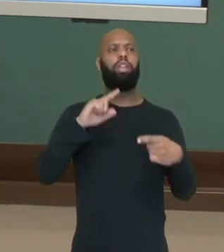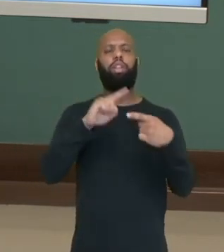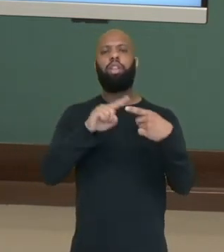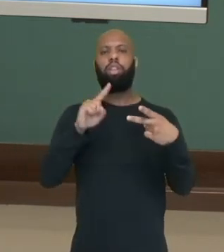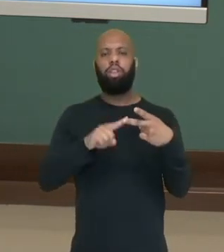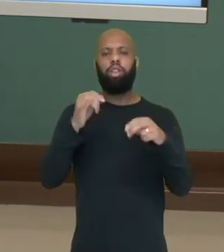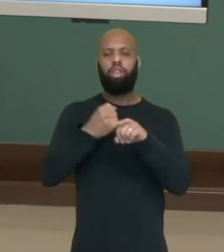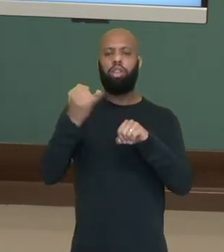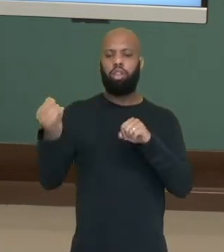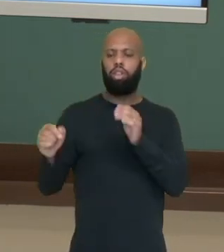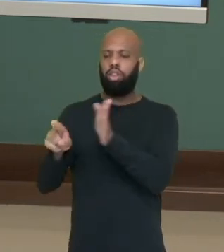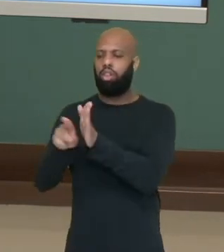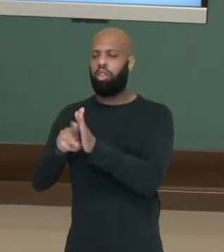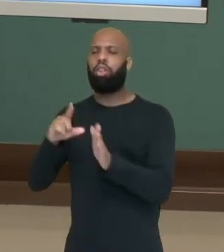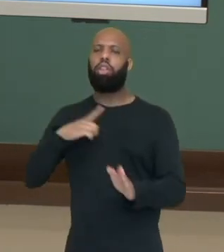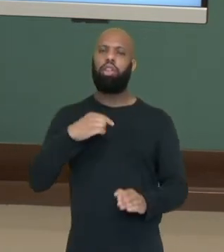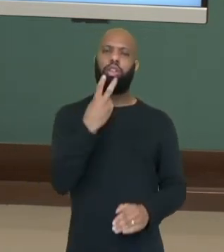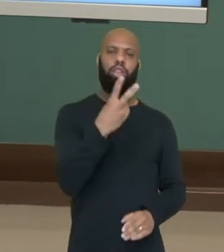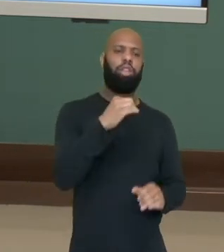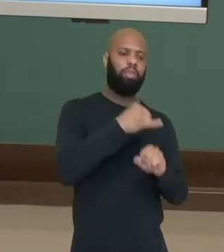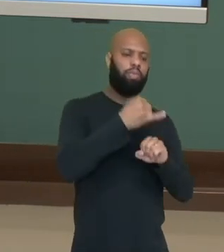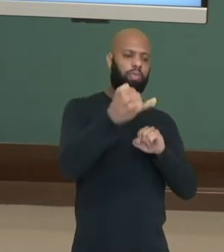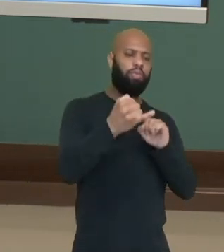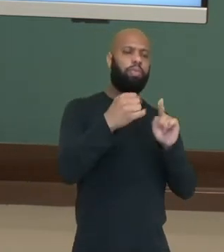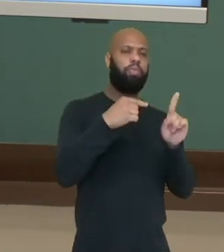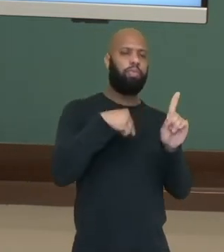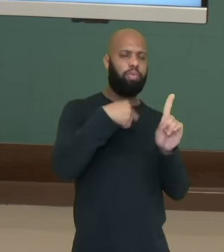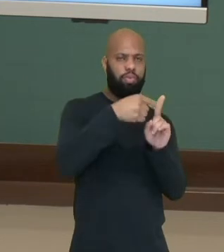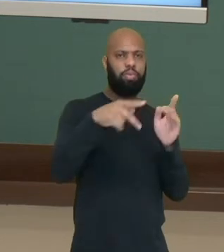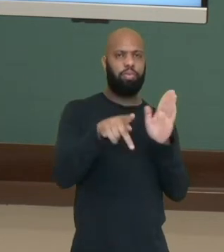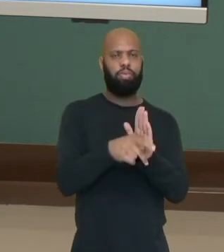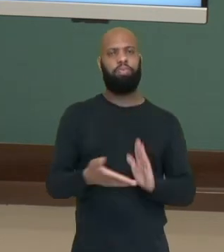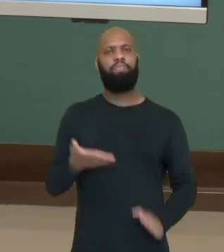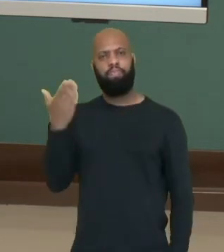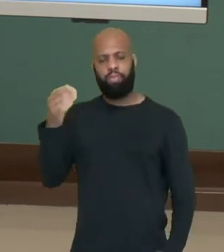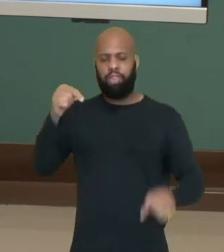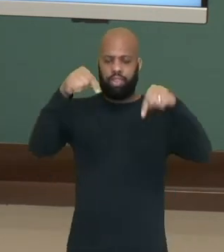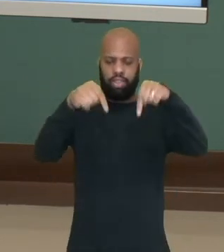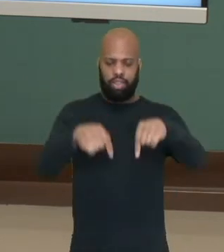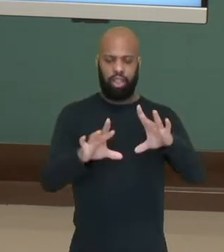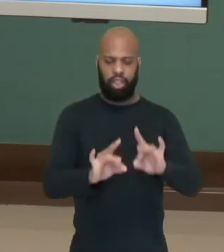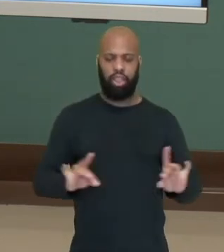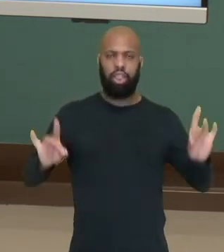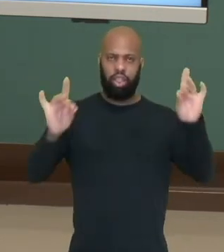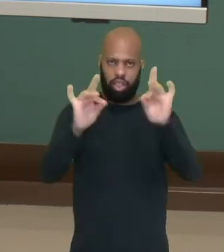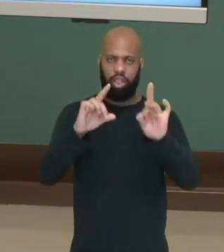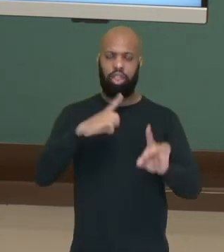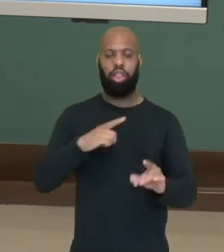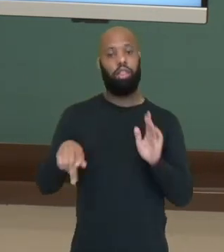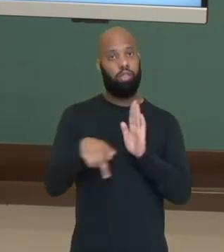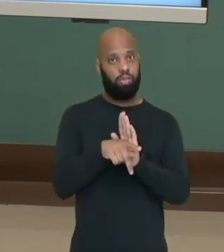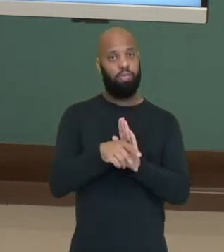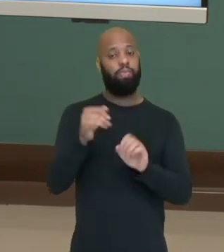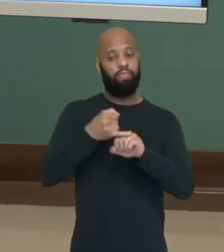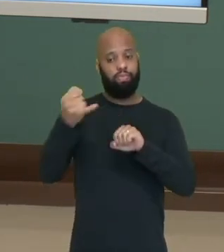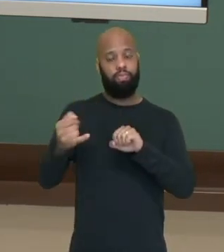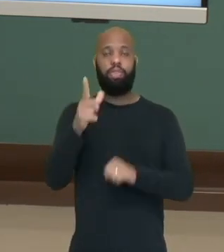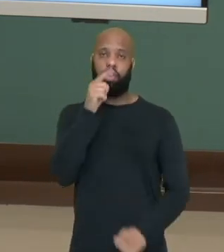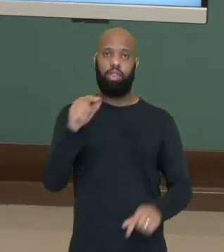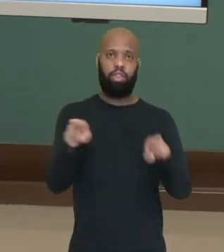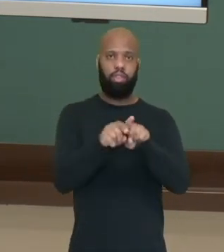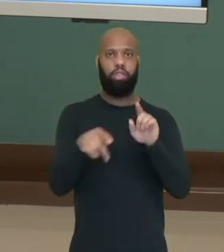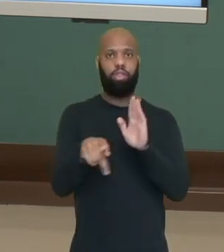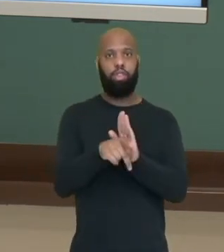íons negativos e dois íons positivos nessa eletrólise aquosa, os que vêm da autonização da água e os que vêm do